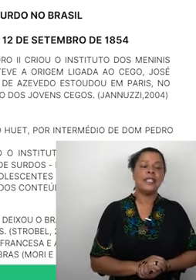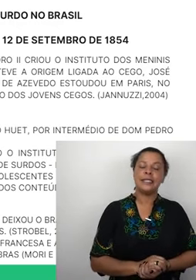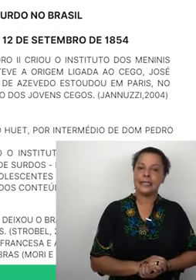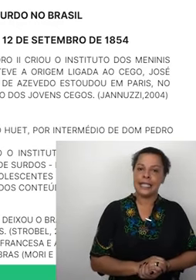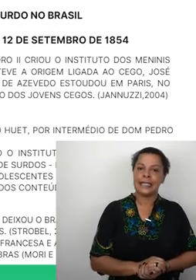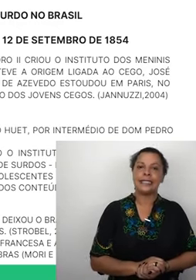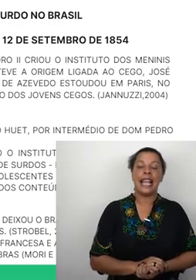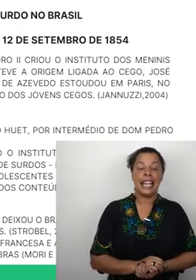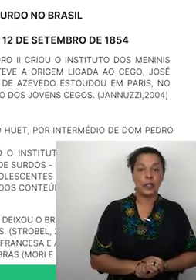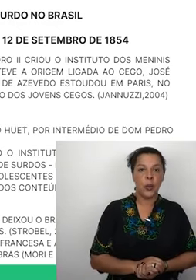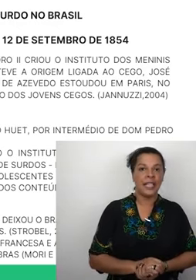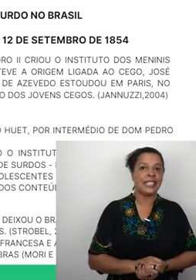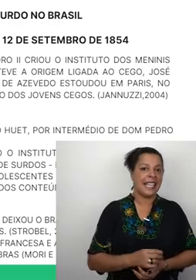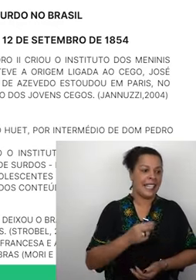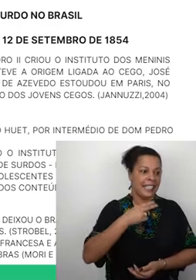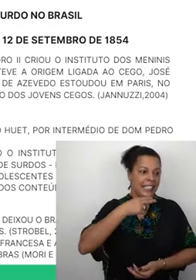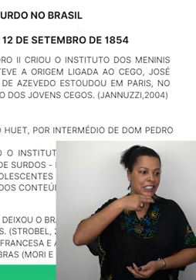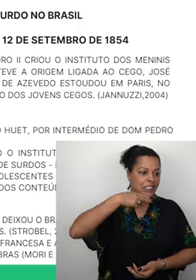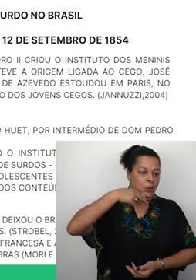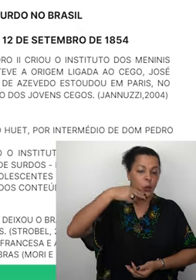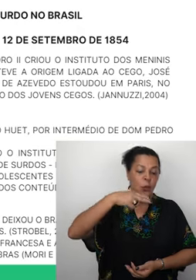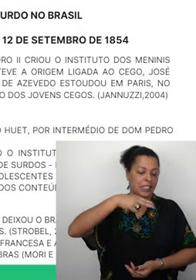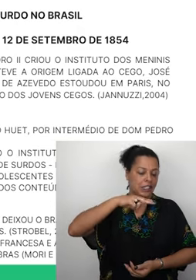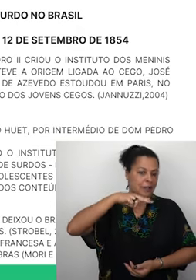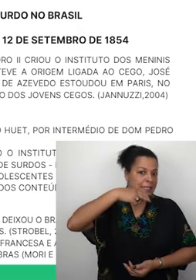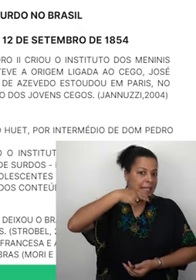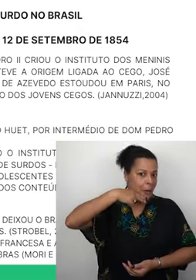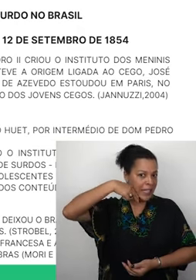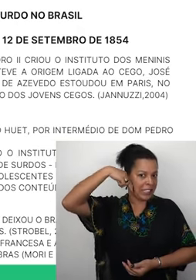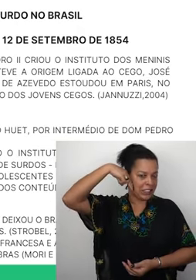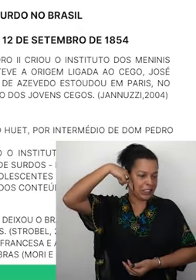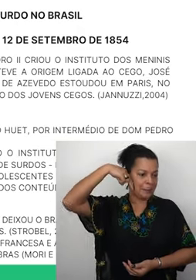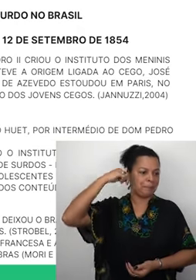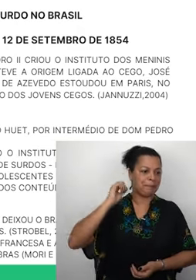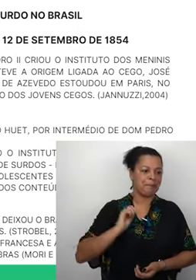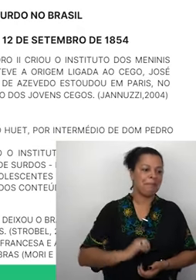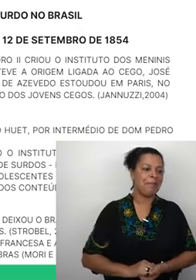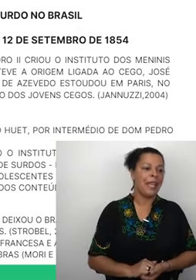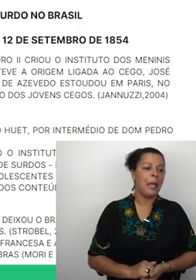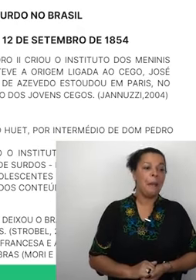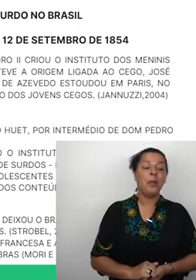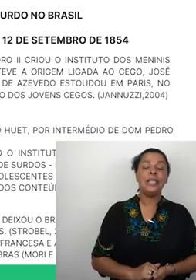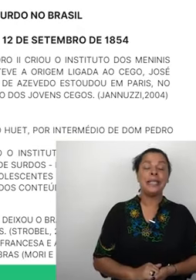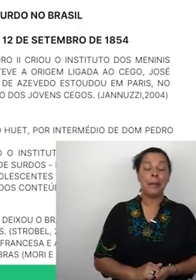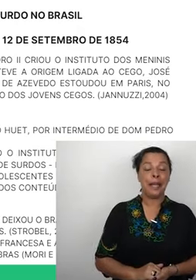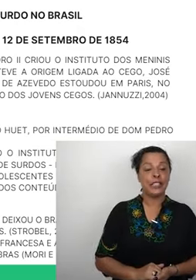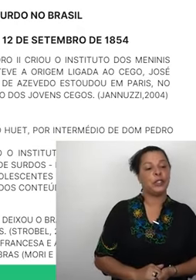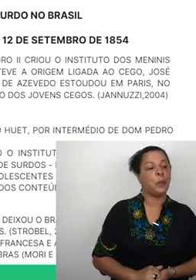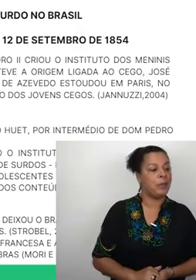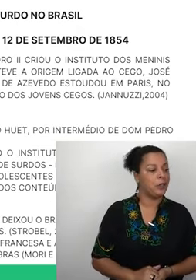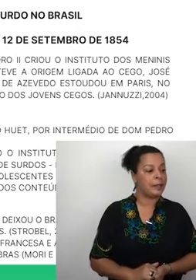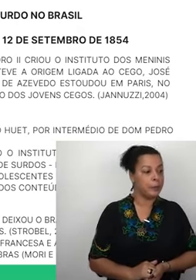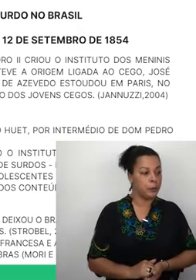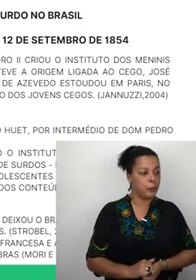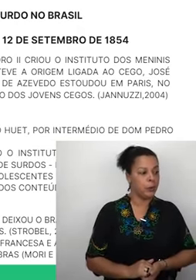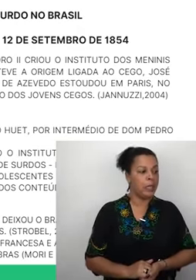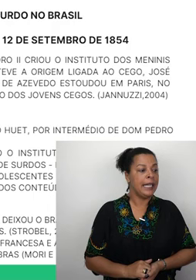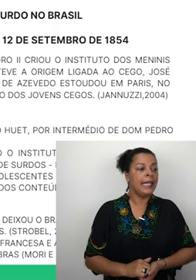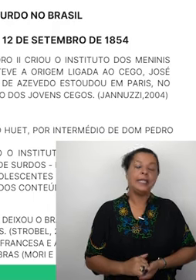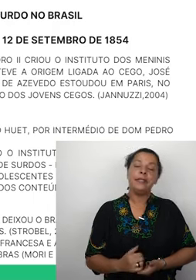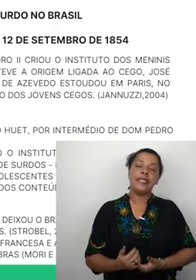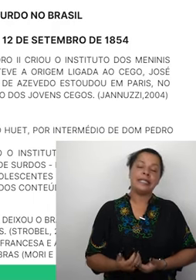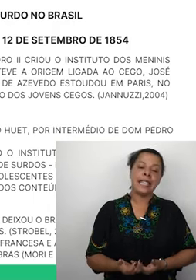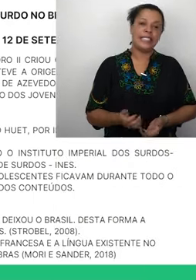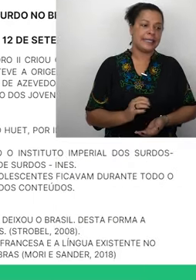surdo francês Edward Ernest Rouet, o sinal é este, por intermédio de Dom Pedro